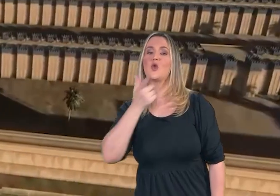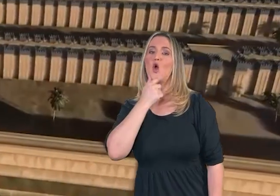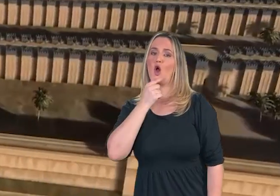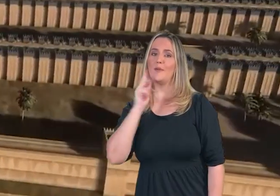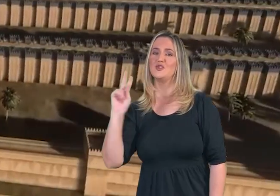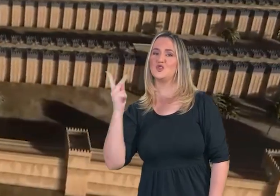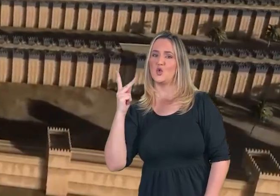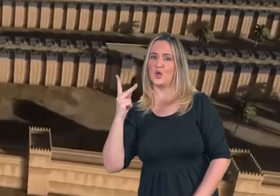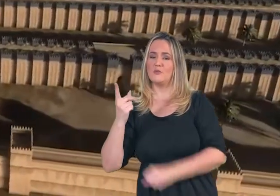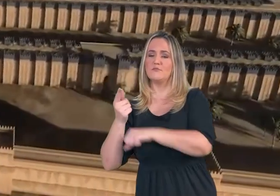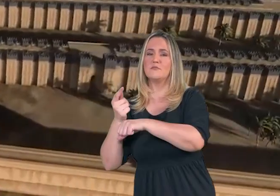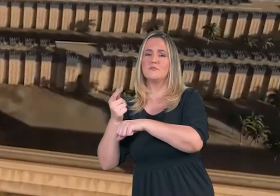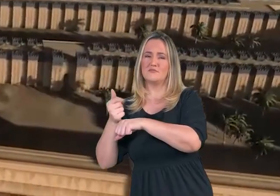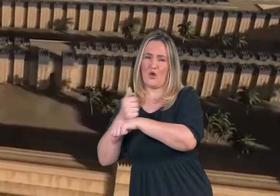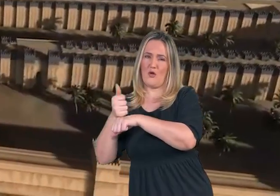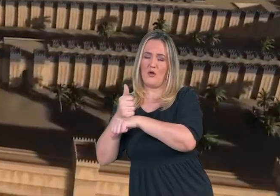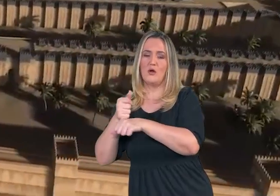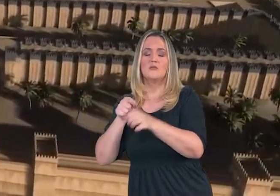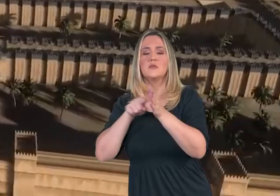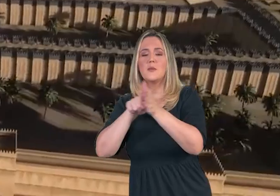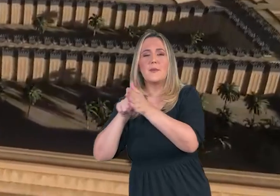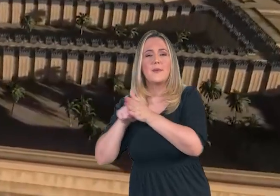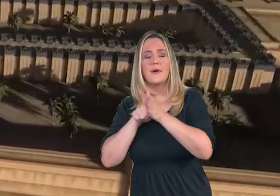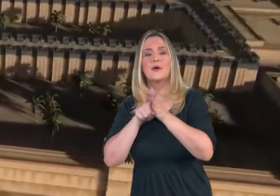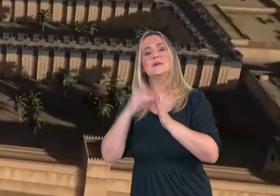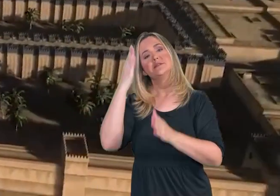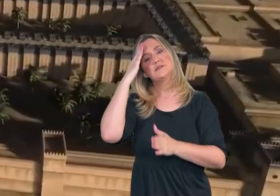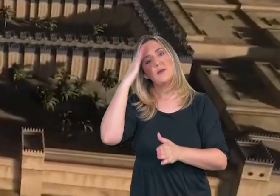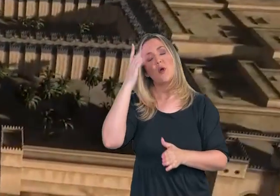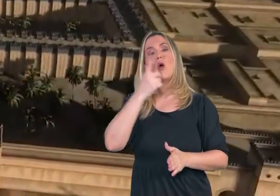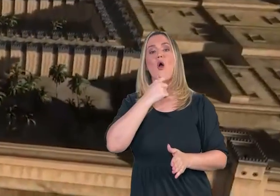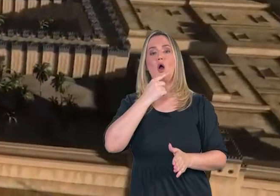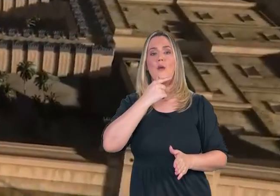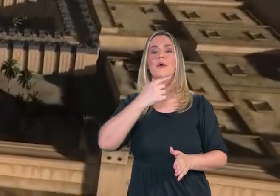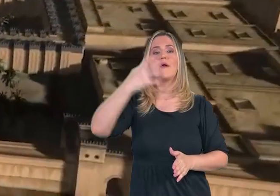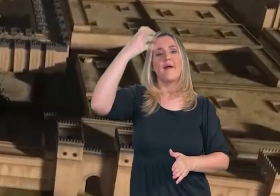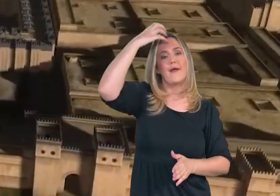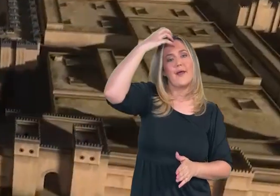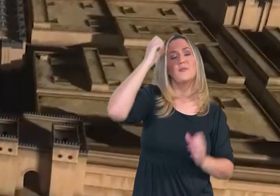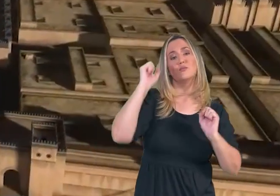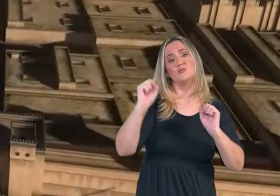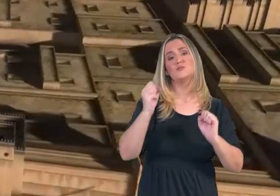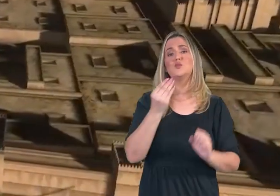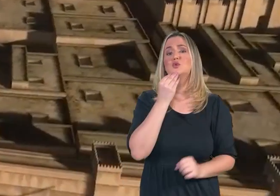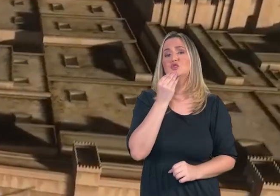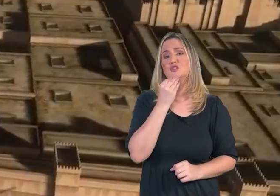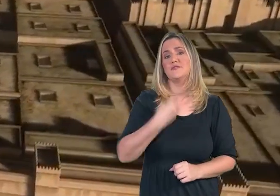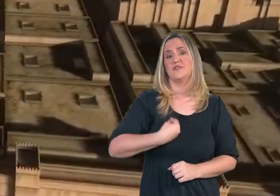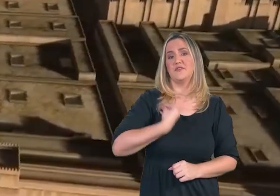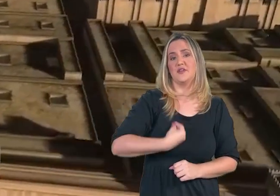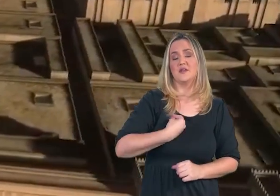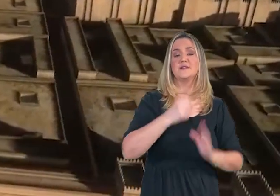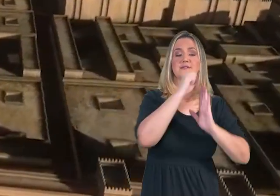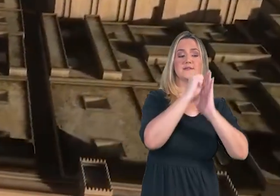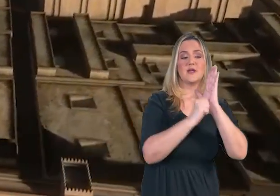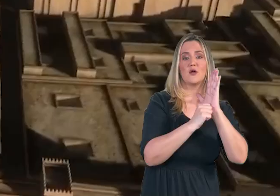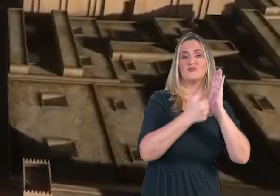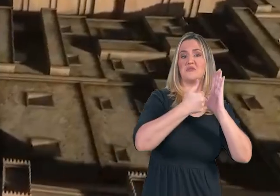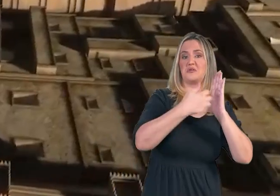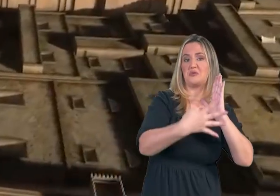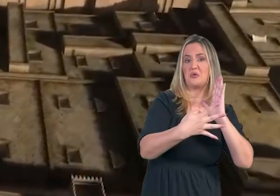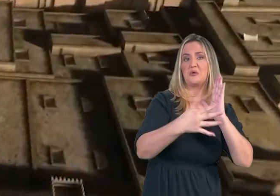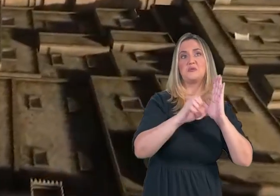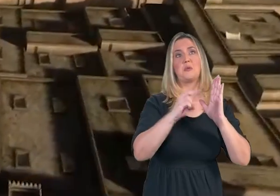o seu construtor pode ter sido um rei que viveu no século XIV, XII, IX ou VIII antes de